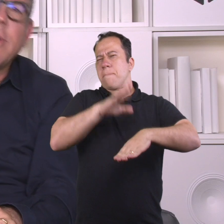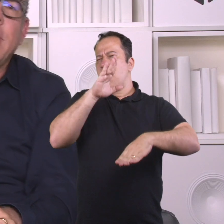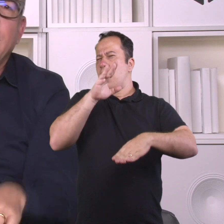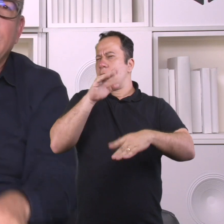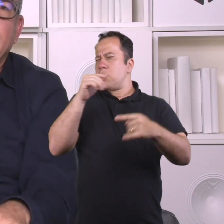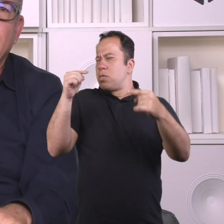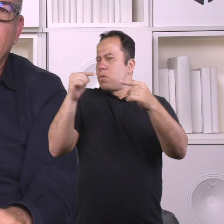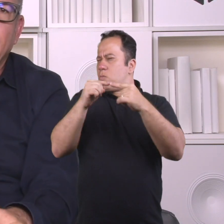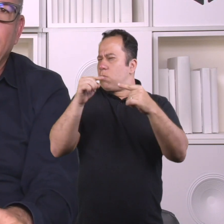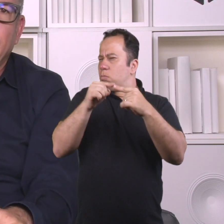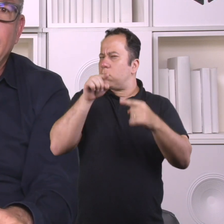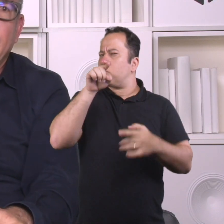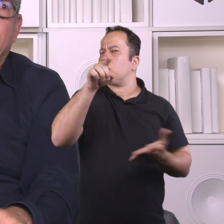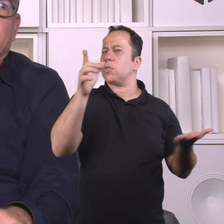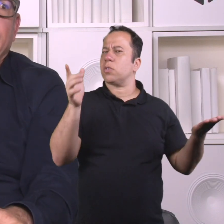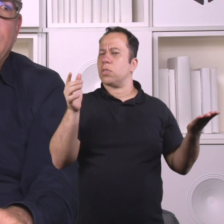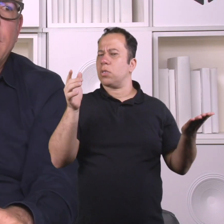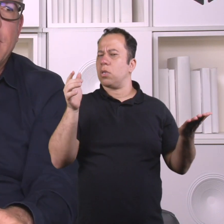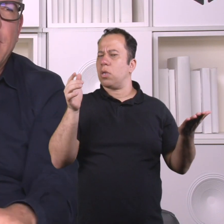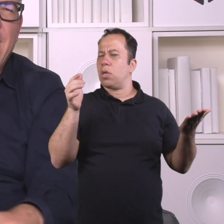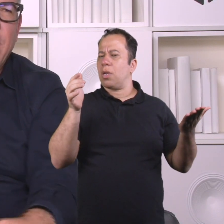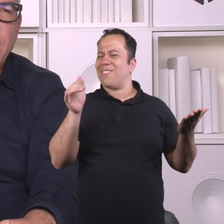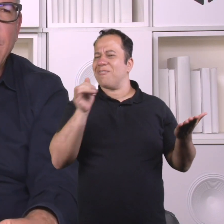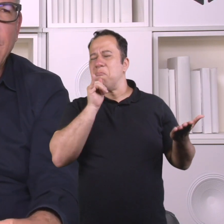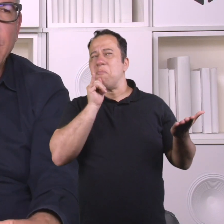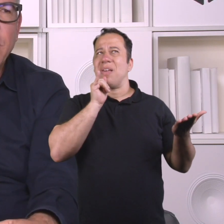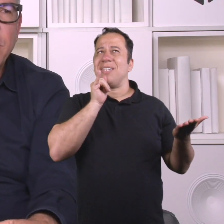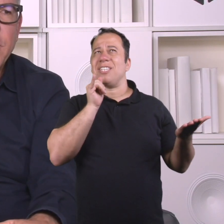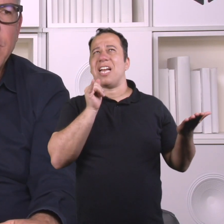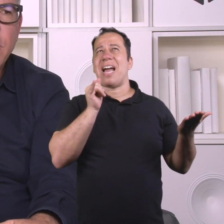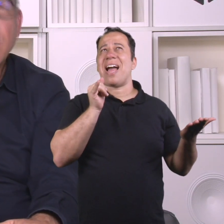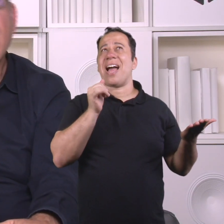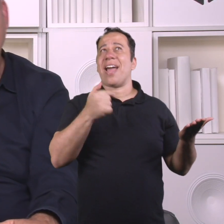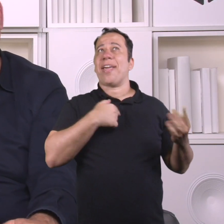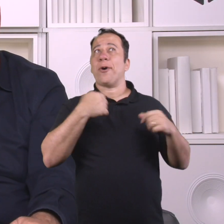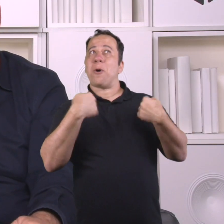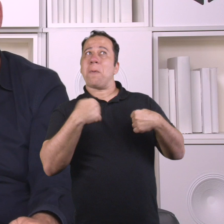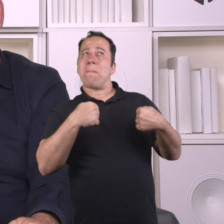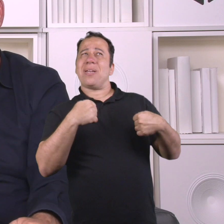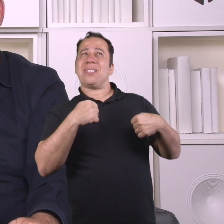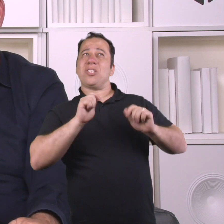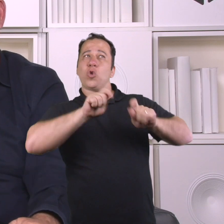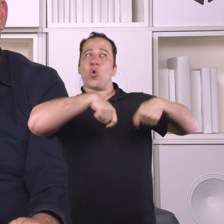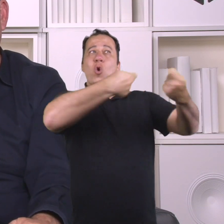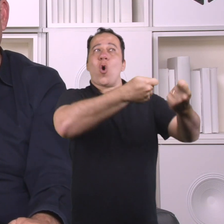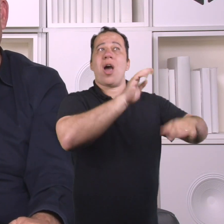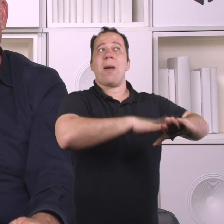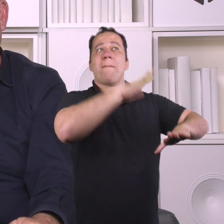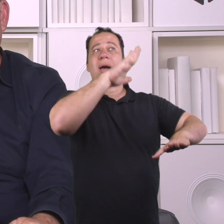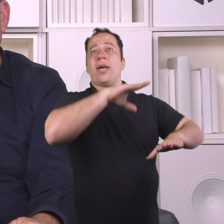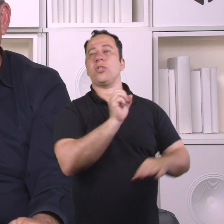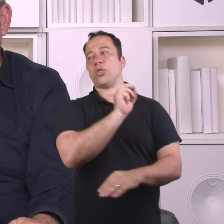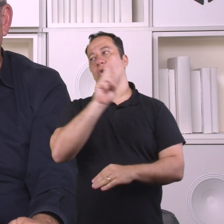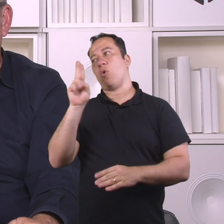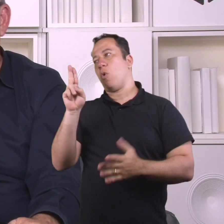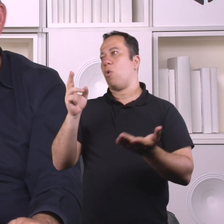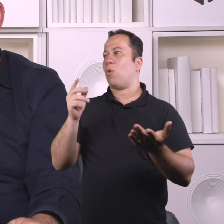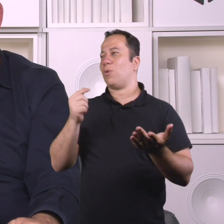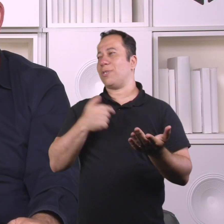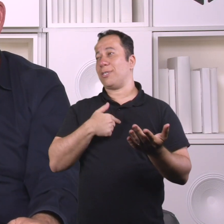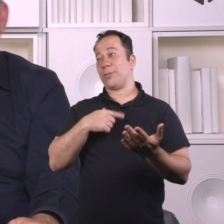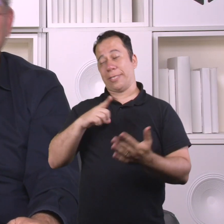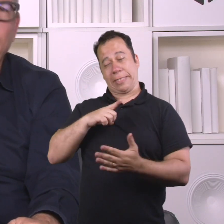sua consciência? Por exemplo, você diz assim, eu acho que eu preciso doar mais. Ou, eu tenho